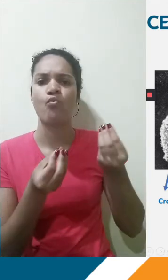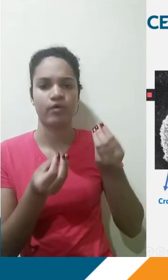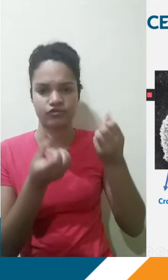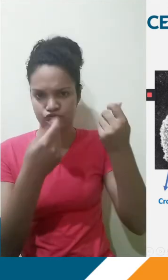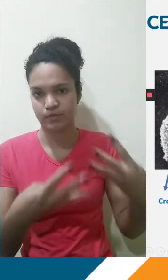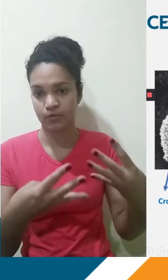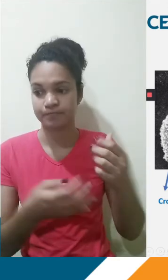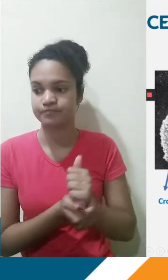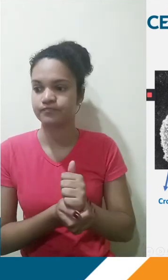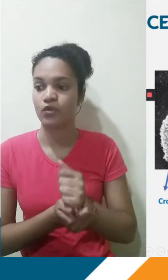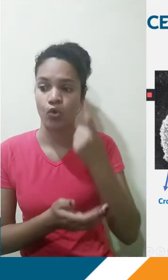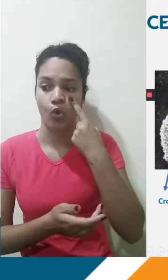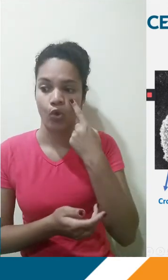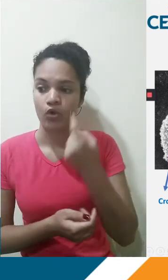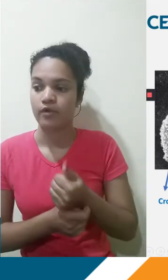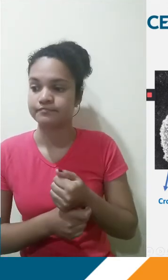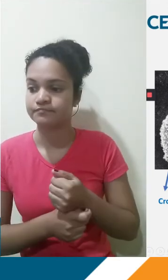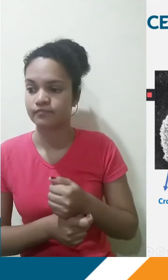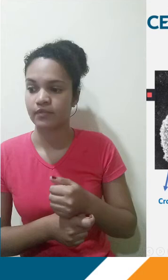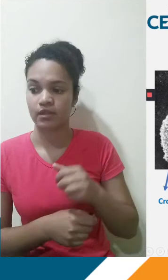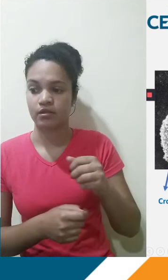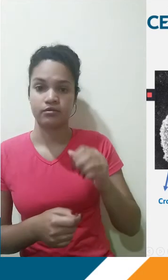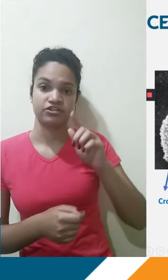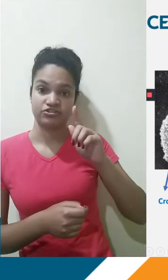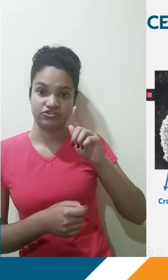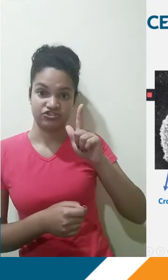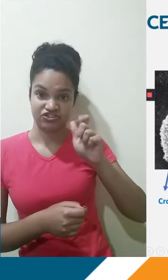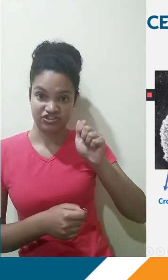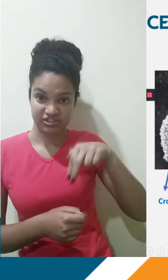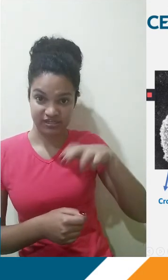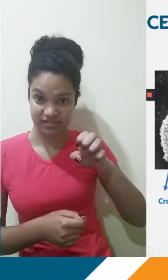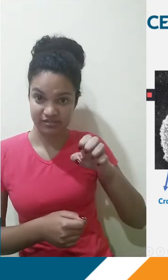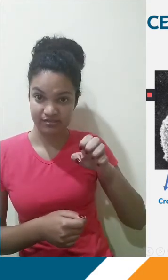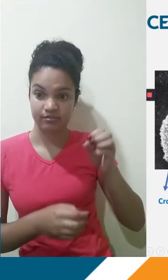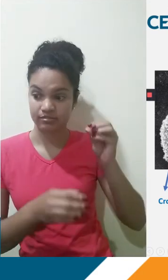seguinte: os genes consistem em ADN ou DNA.